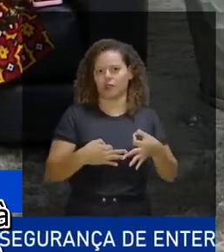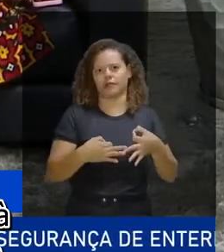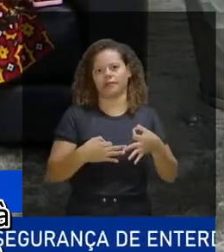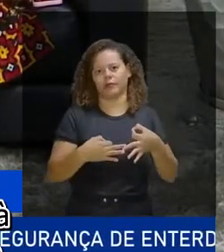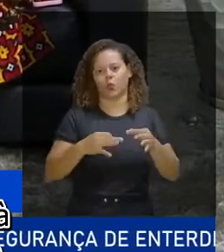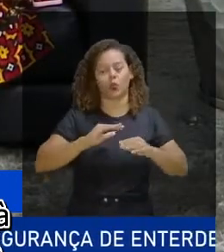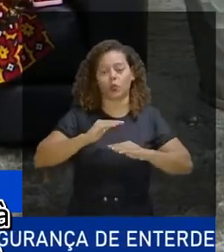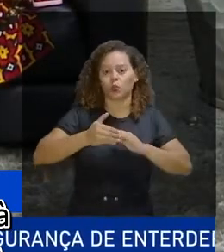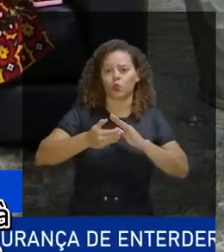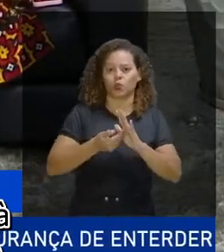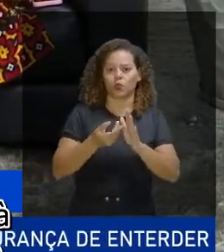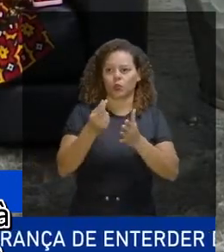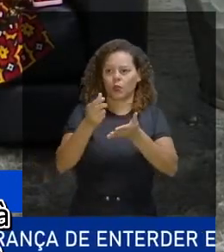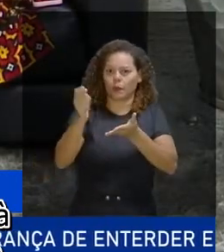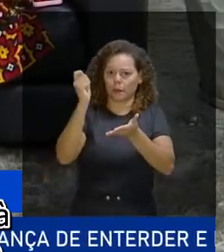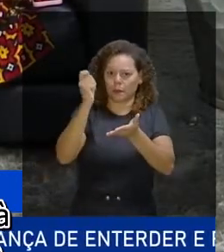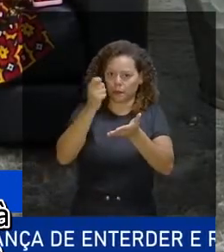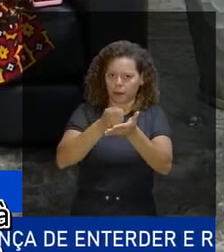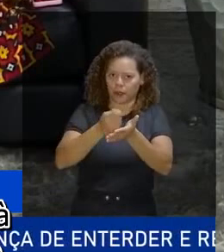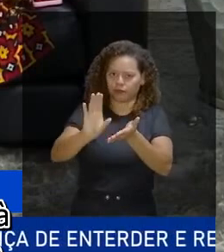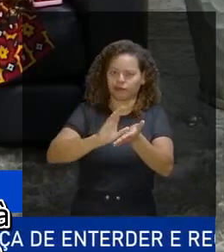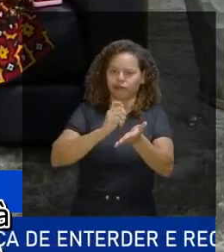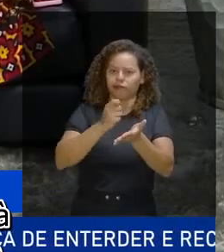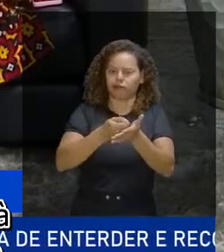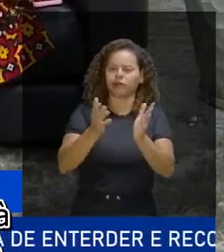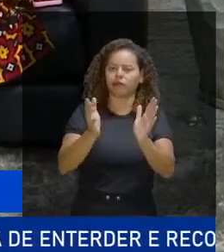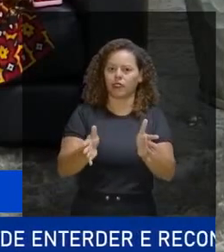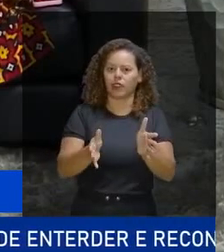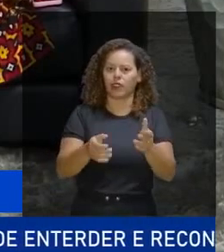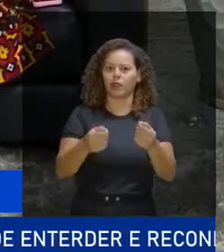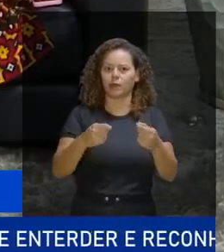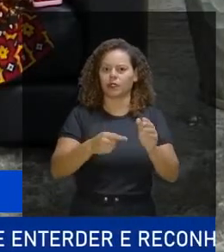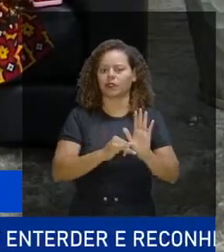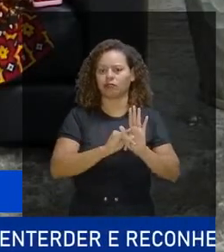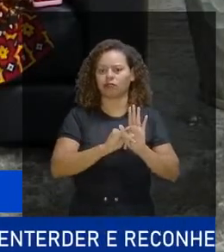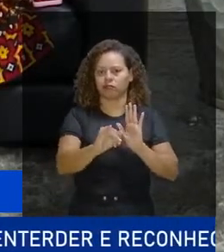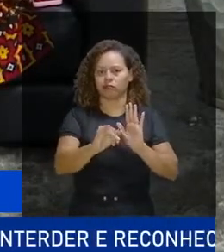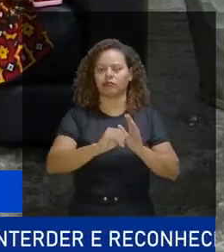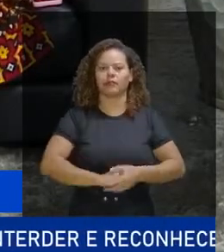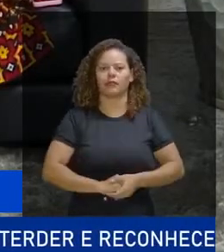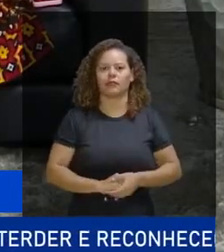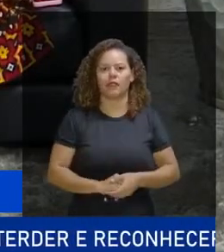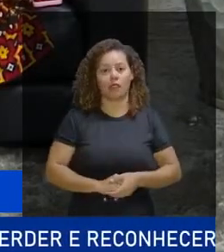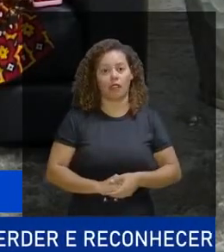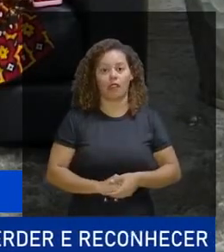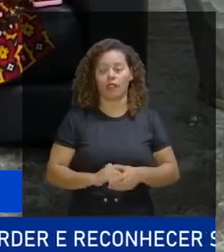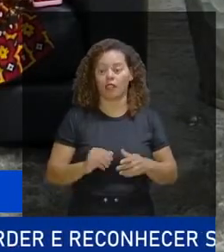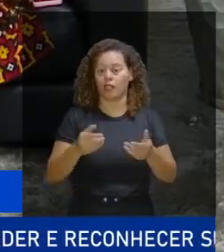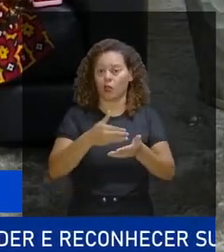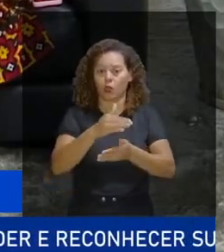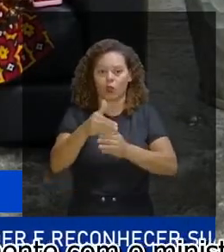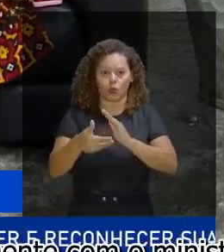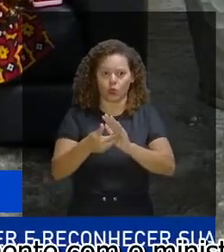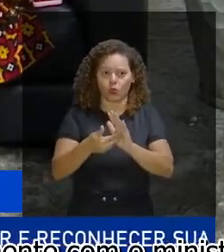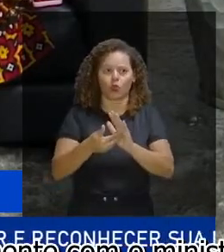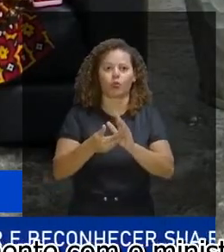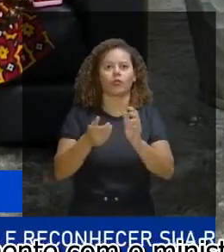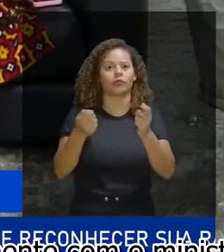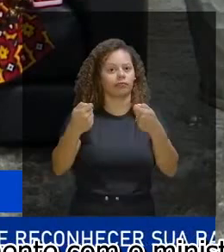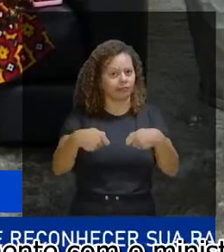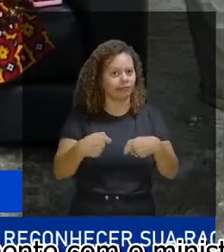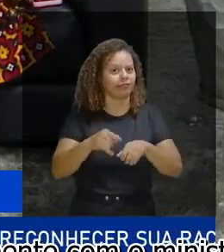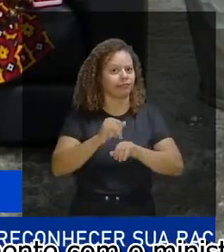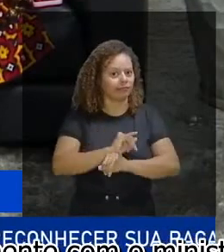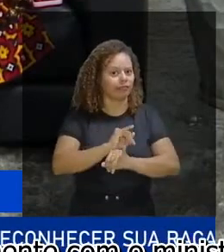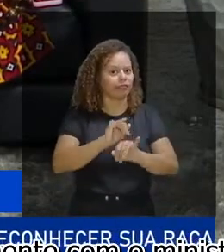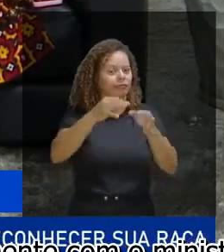contas, em relação ao tempo de rádio e televisão das minorias. Esse foi um